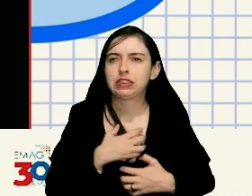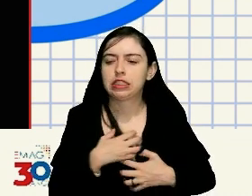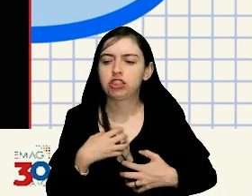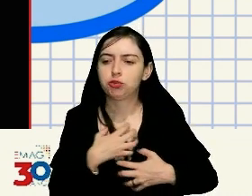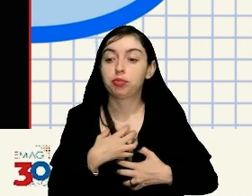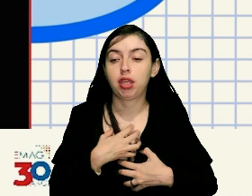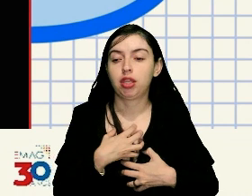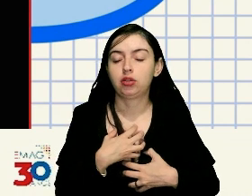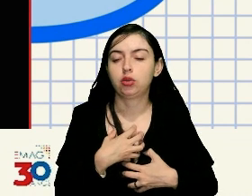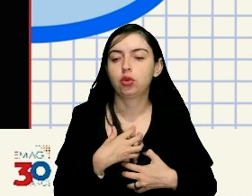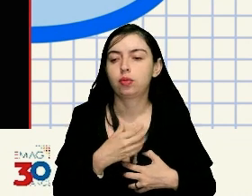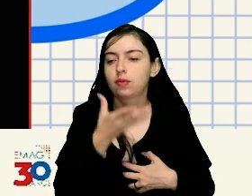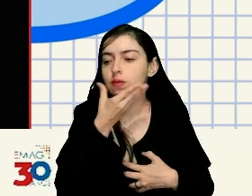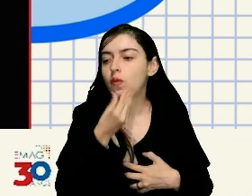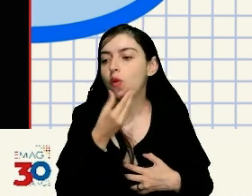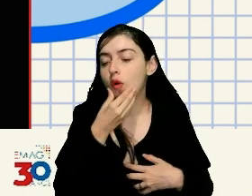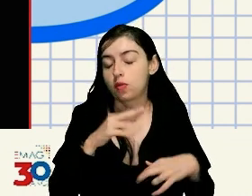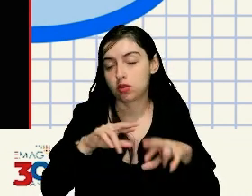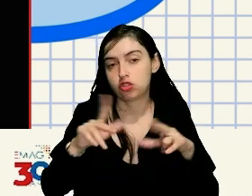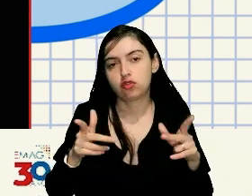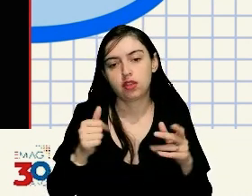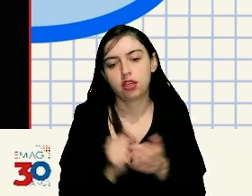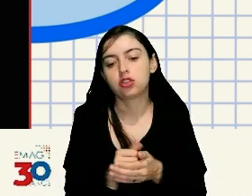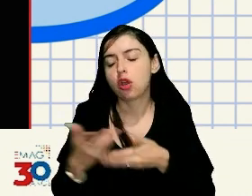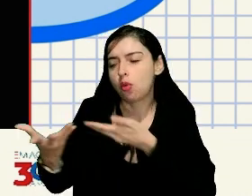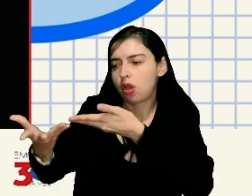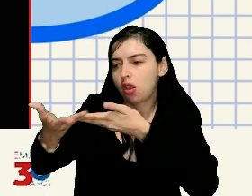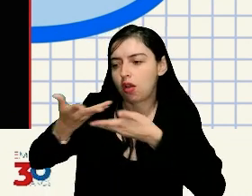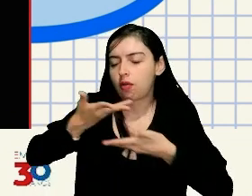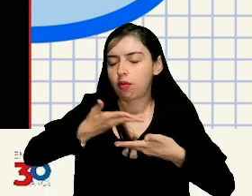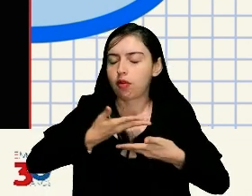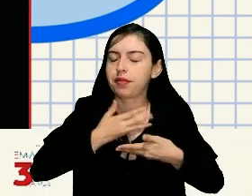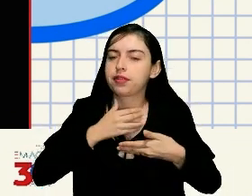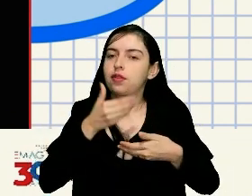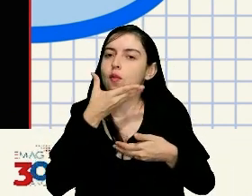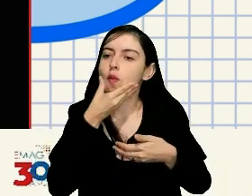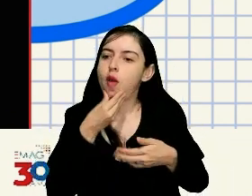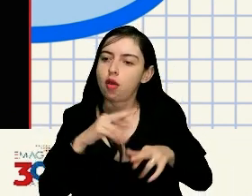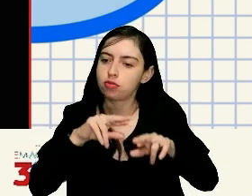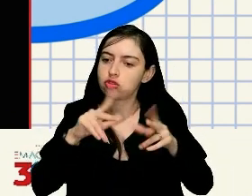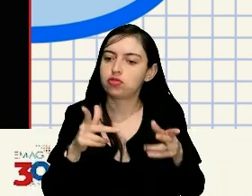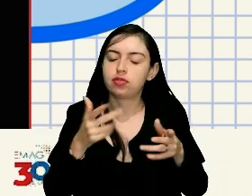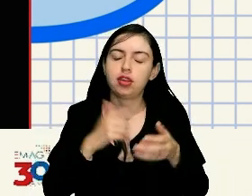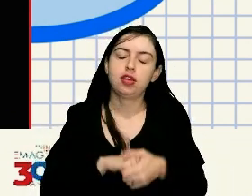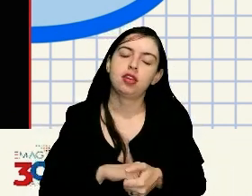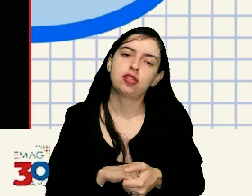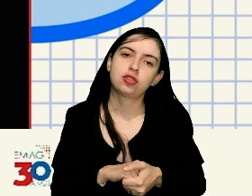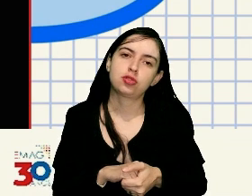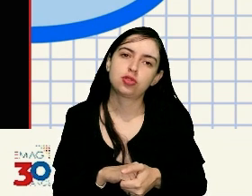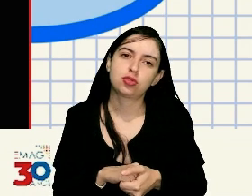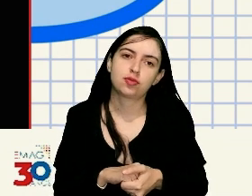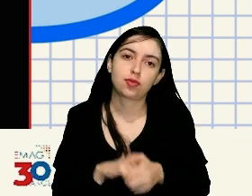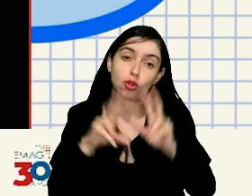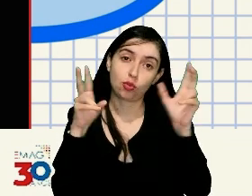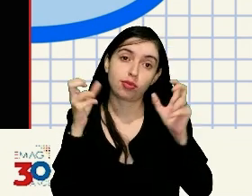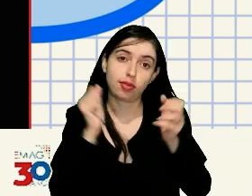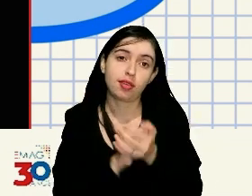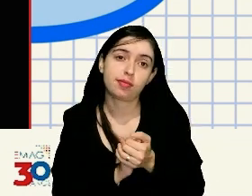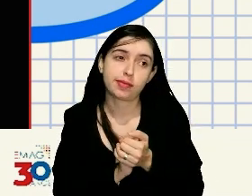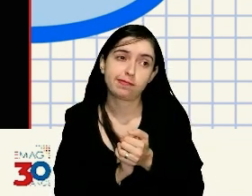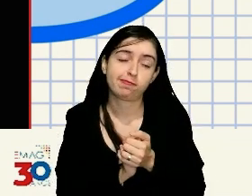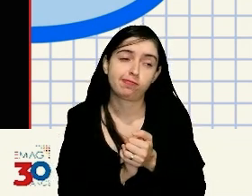quando você foi acolhedor com um outro homem sobre alguma situação que pega? Então é